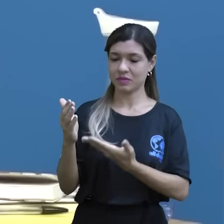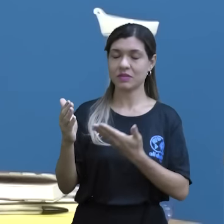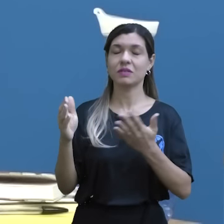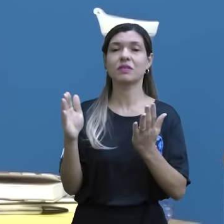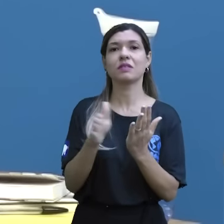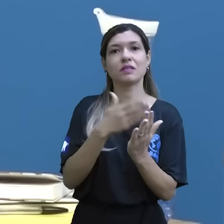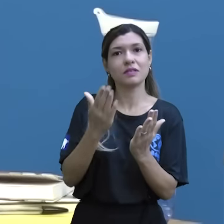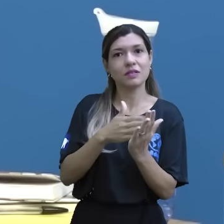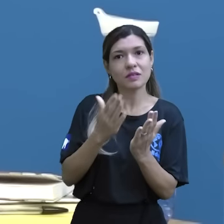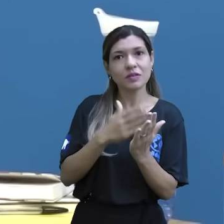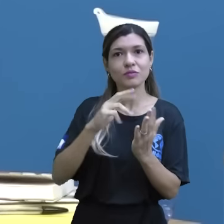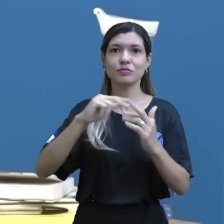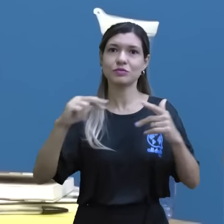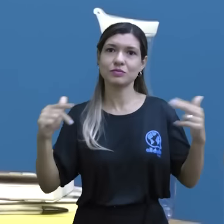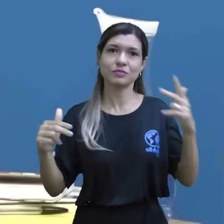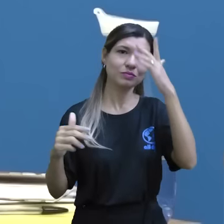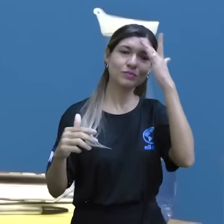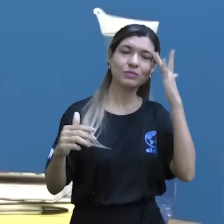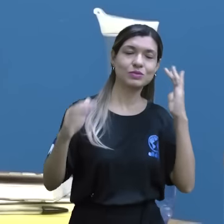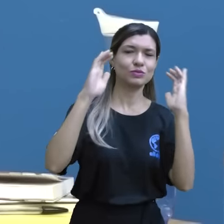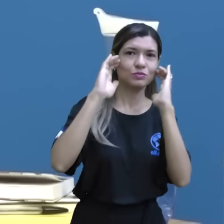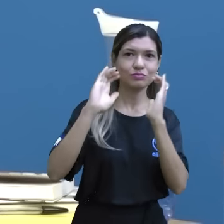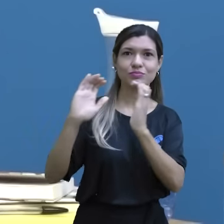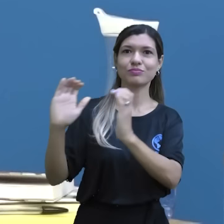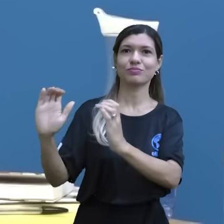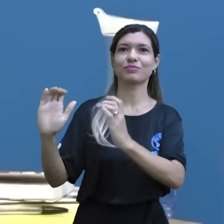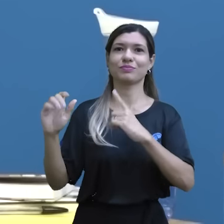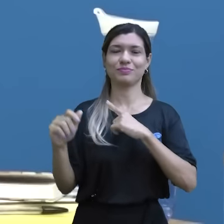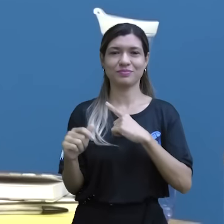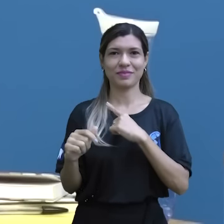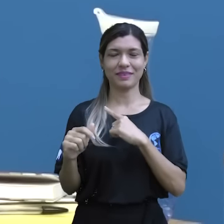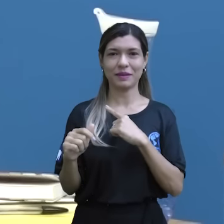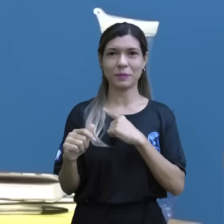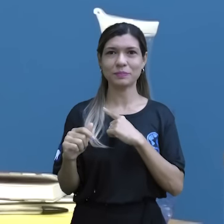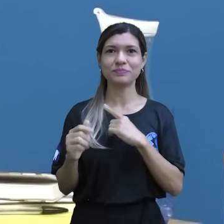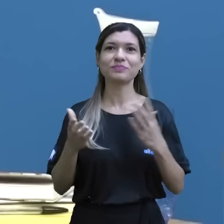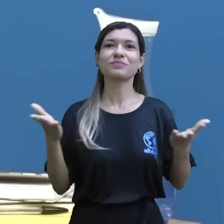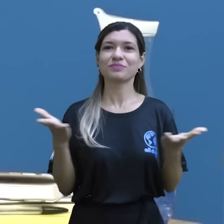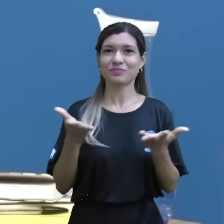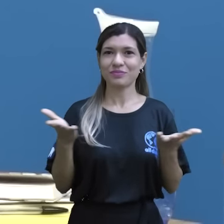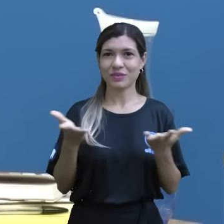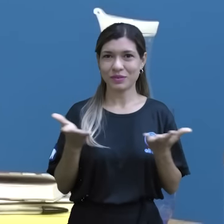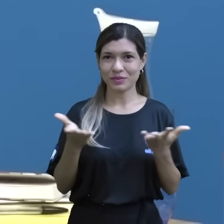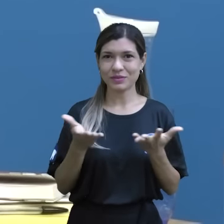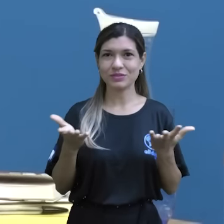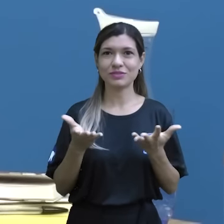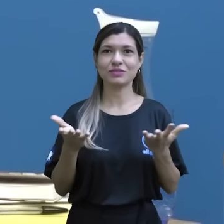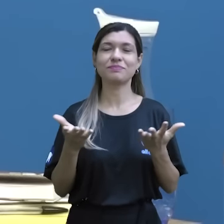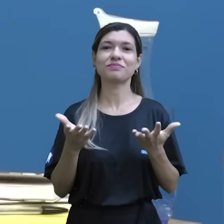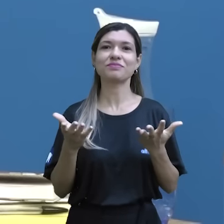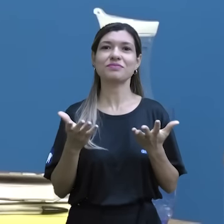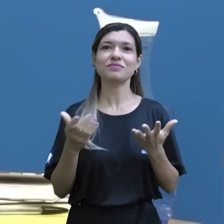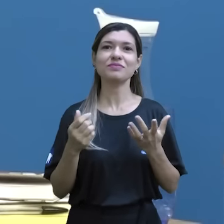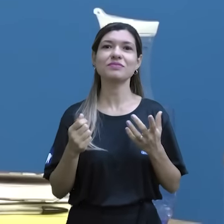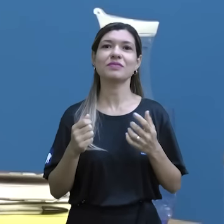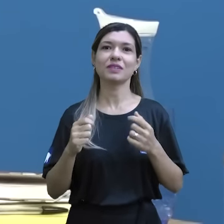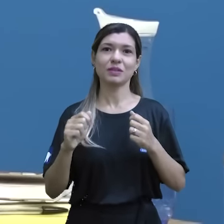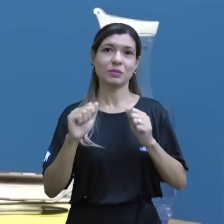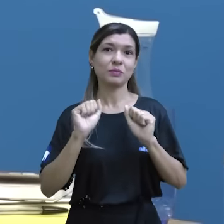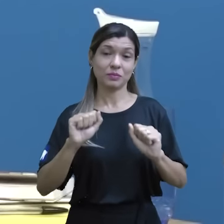votação, né, no Twitter, tivemos a votação e foi escolhido o Lima Barreto, Contos Completos,